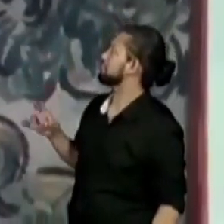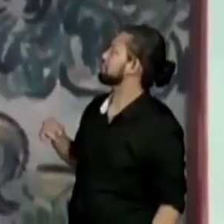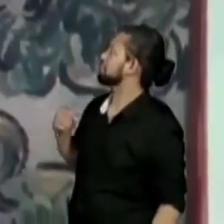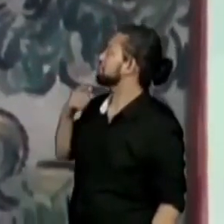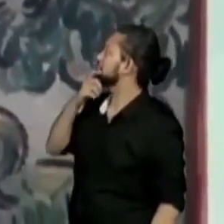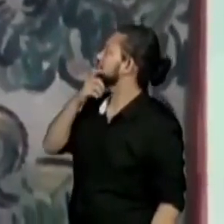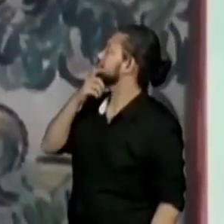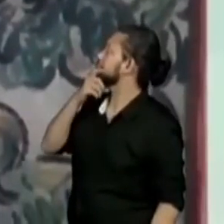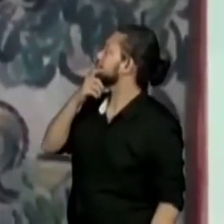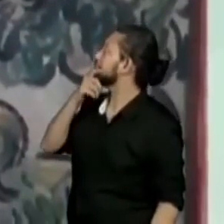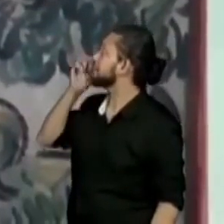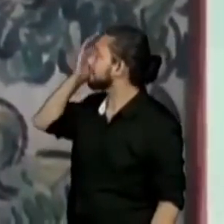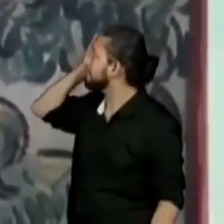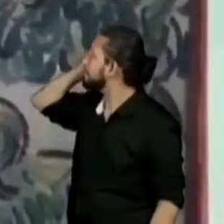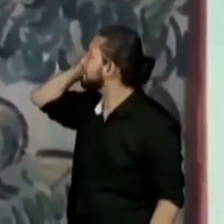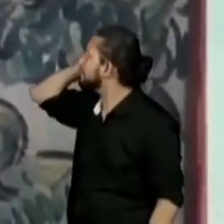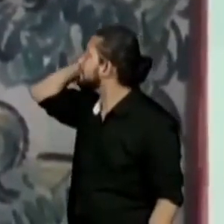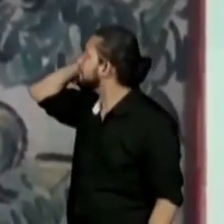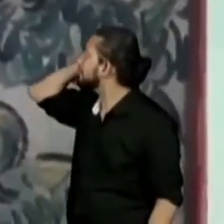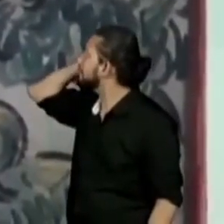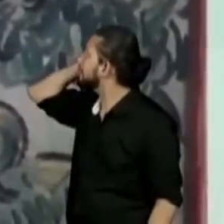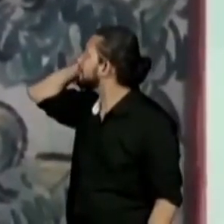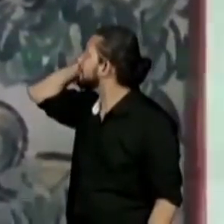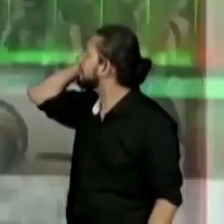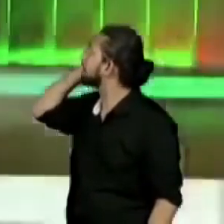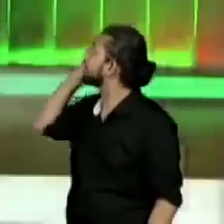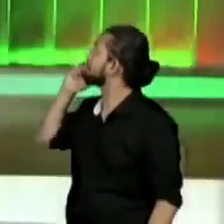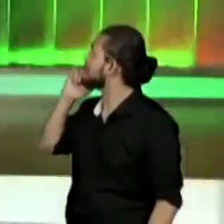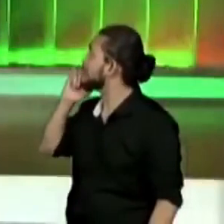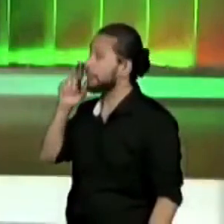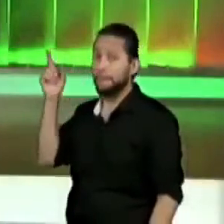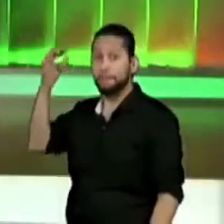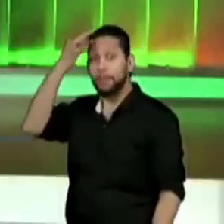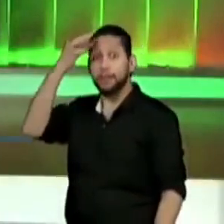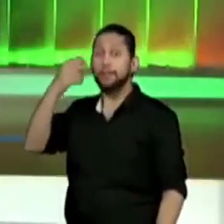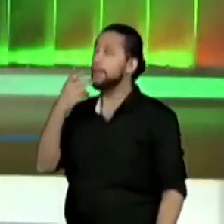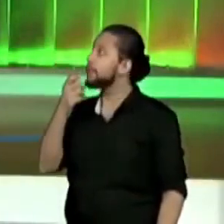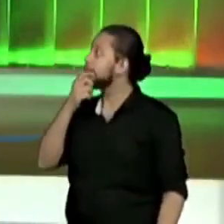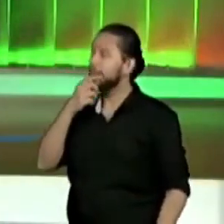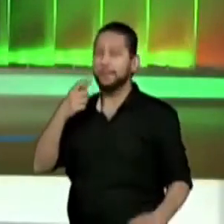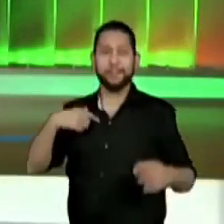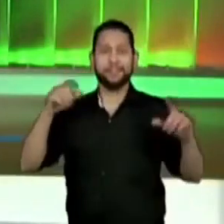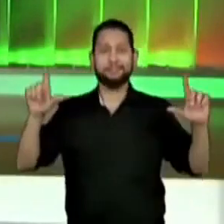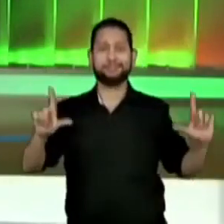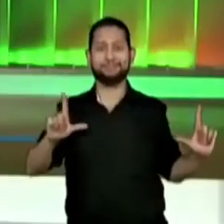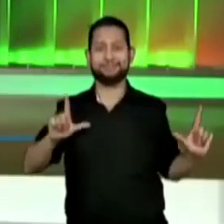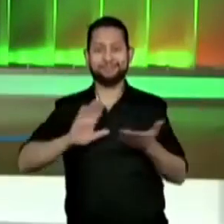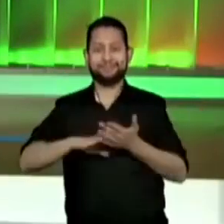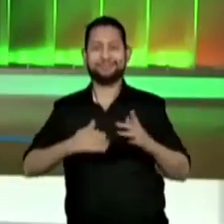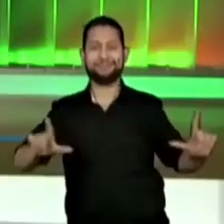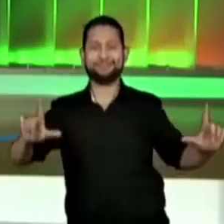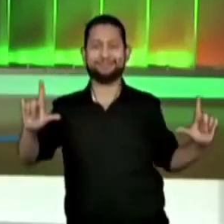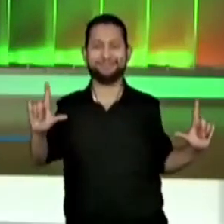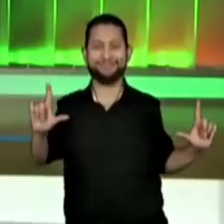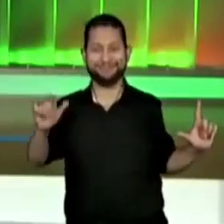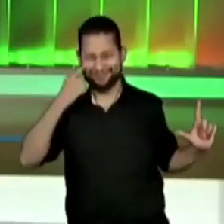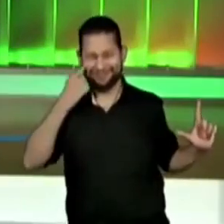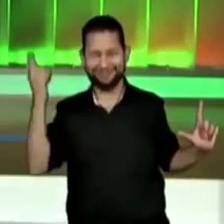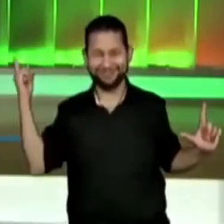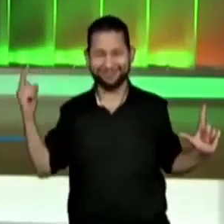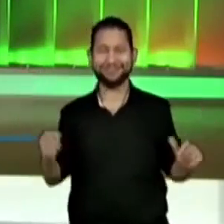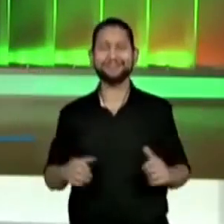hein Muito bom o oráculo acabou de me dizer aqui ó que o Andre tá dentro do quadro hein vocês